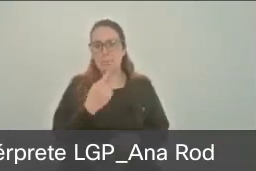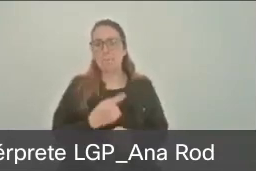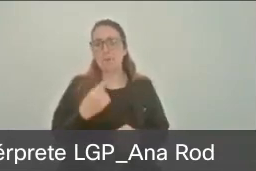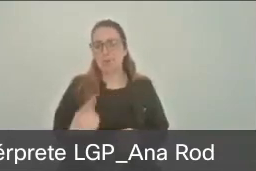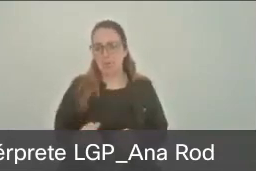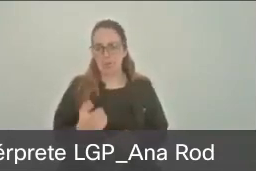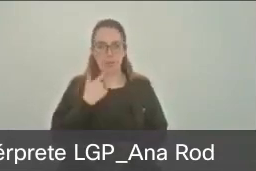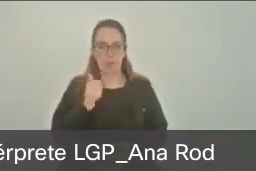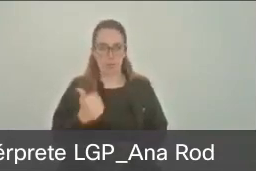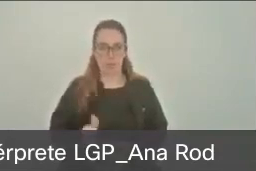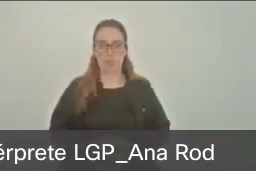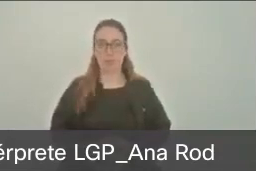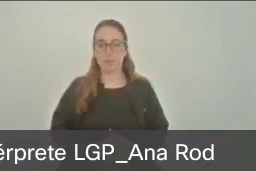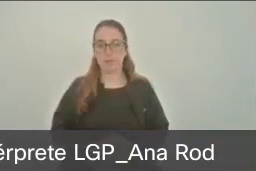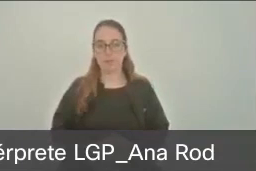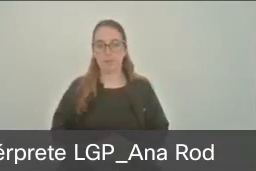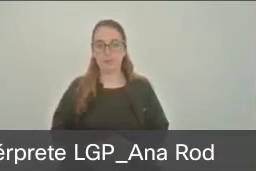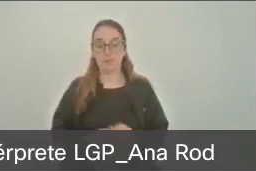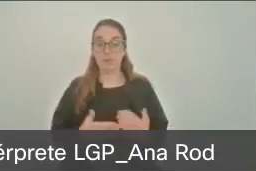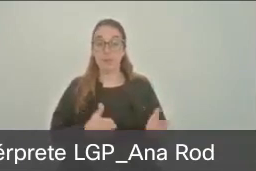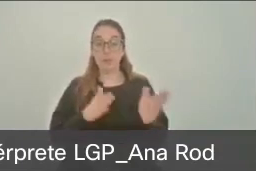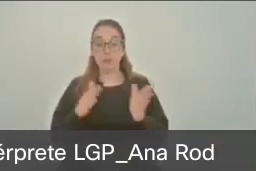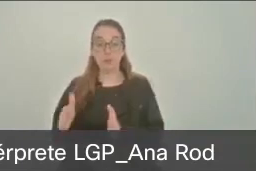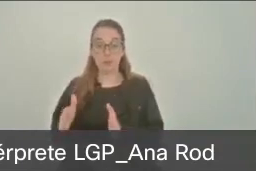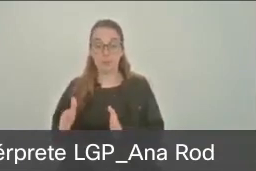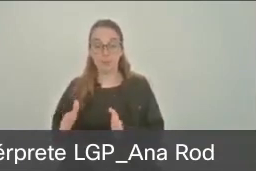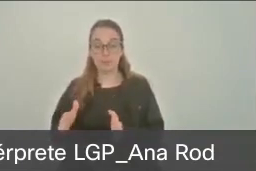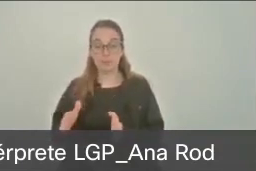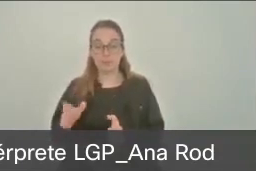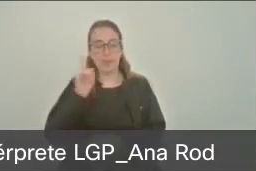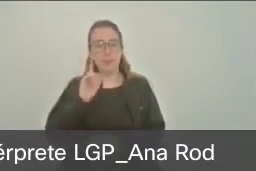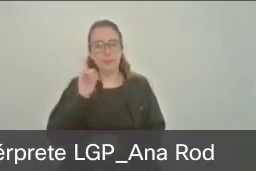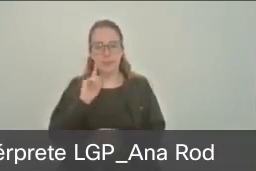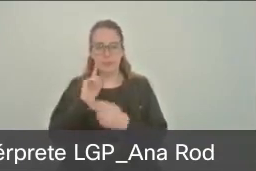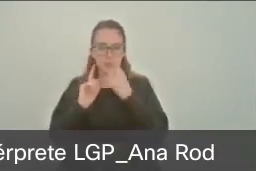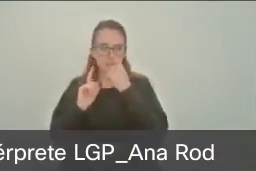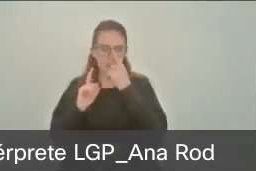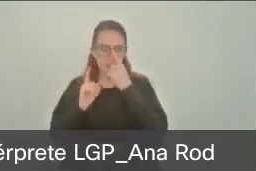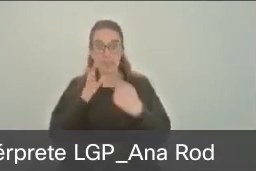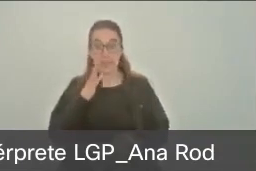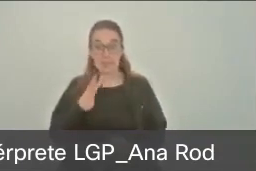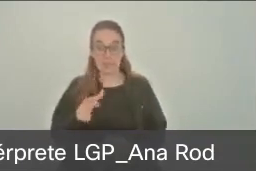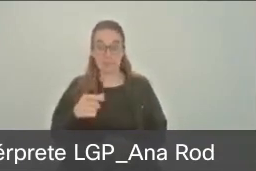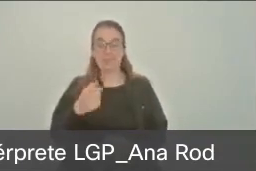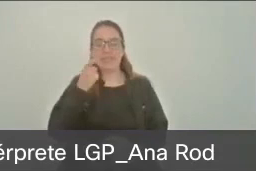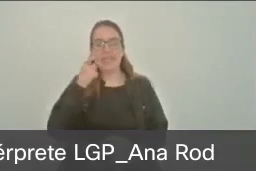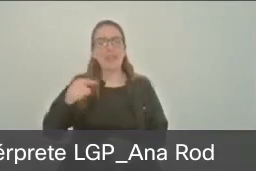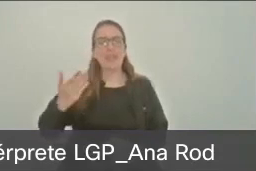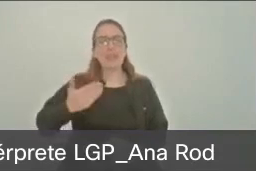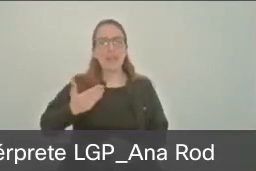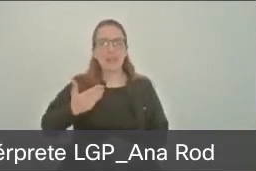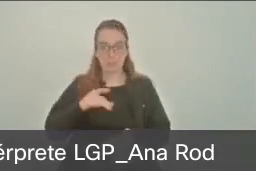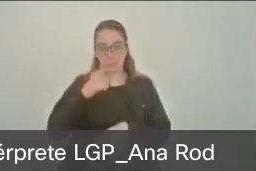esse acompanhamento ao acompanhante. Por outro lado, é importante sinalizar que este é um direito do utente de ser